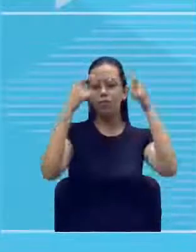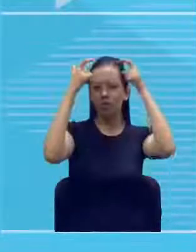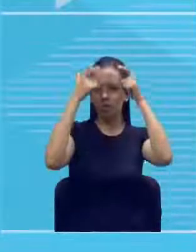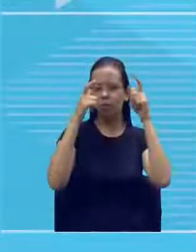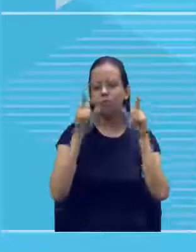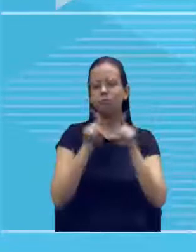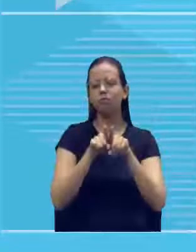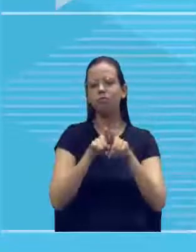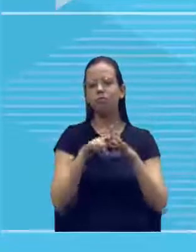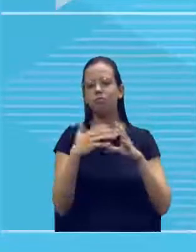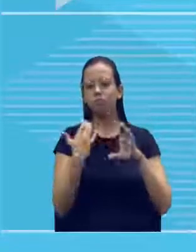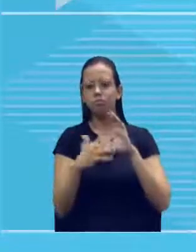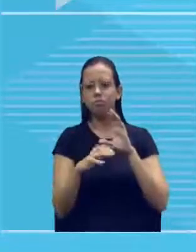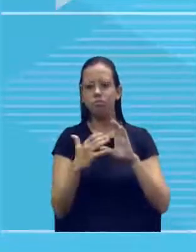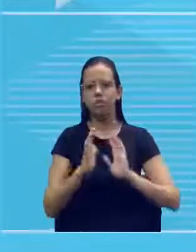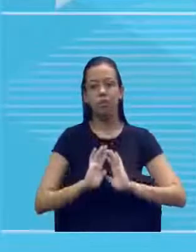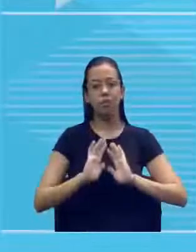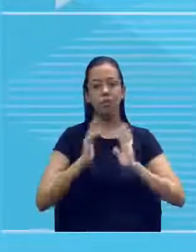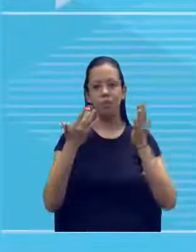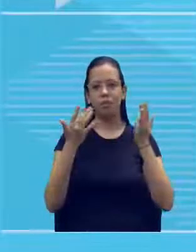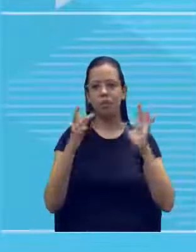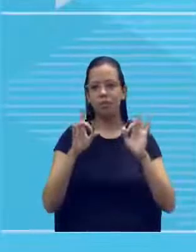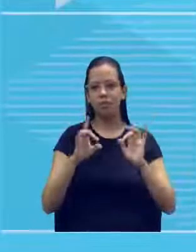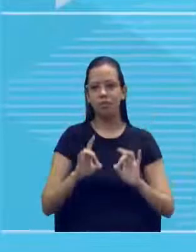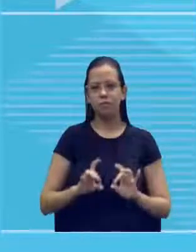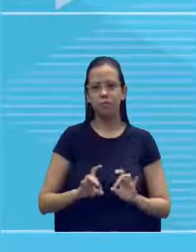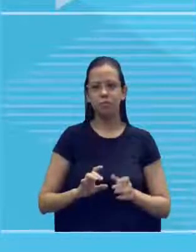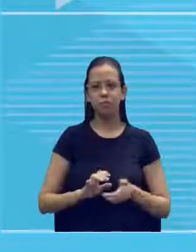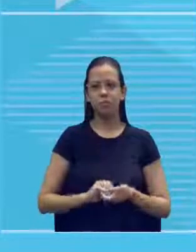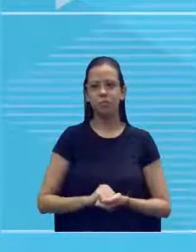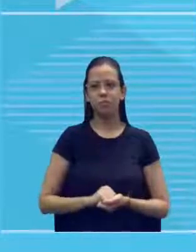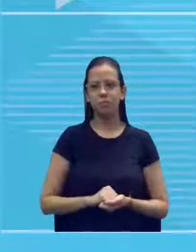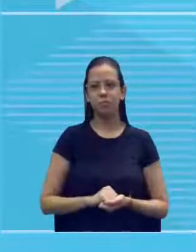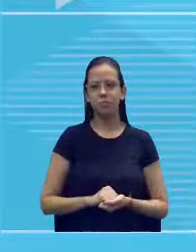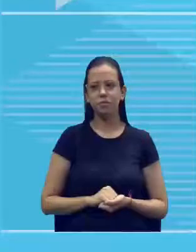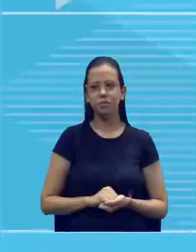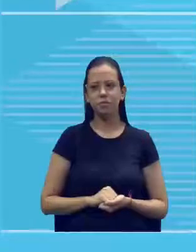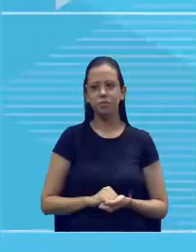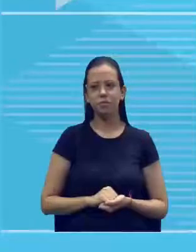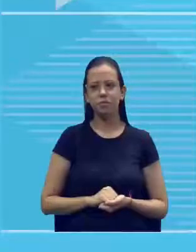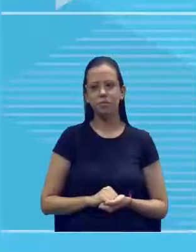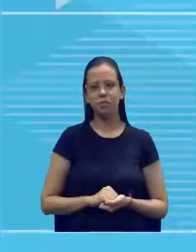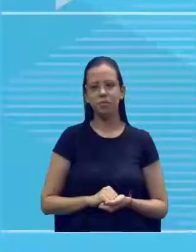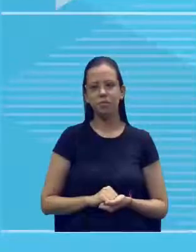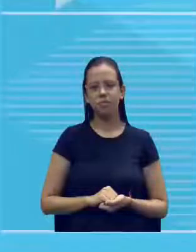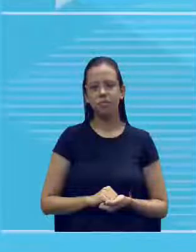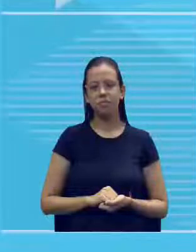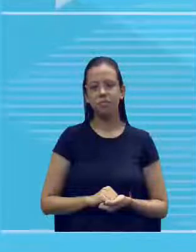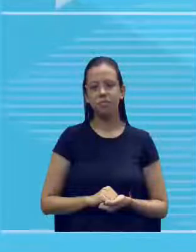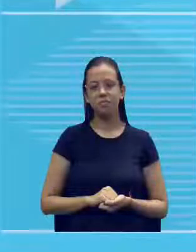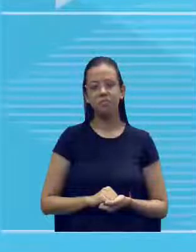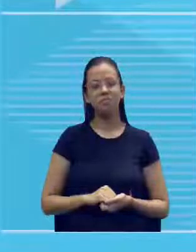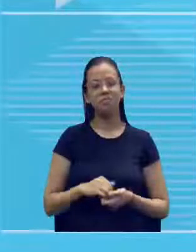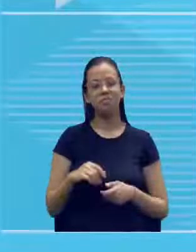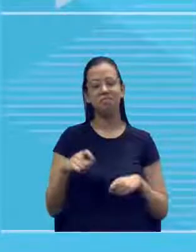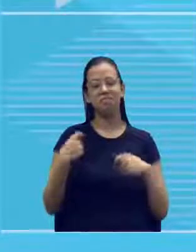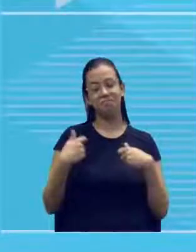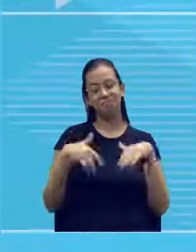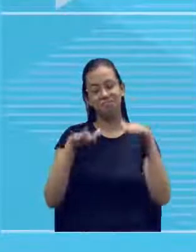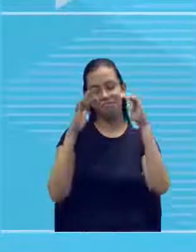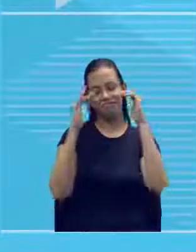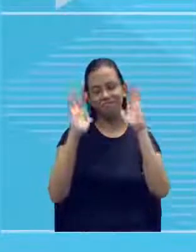música, era festa para todo mundo. E o bolo ainda era de andar, né? Era respeite a festa de